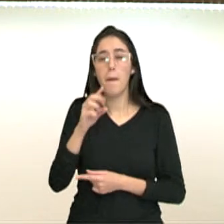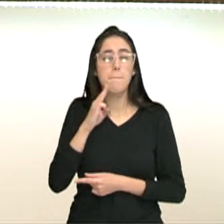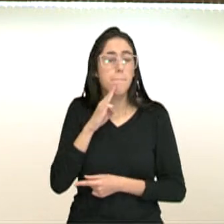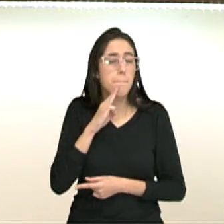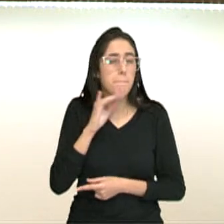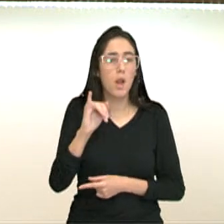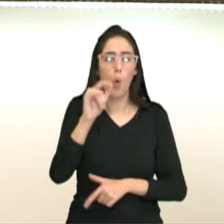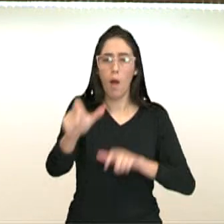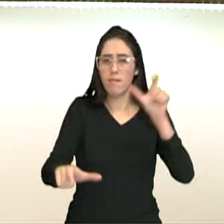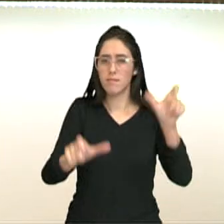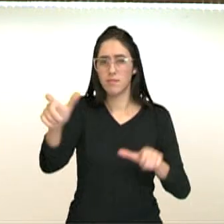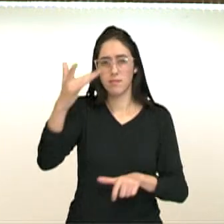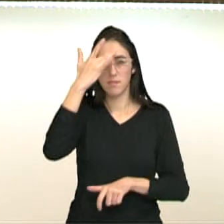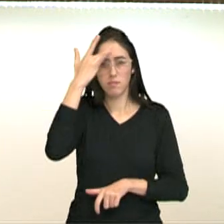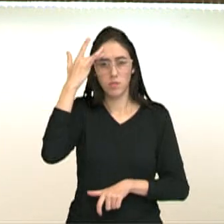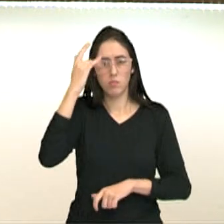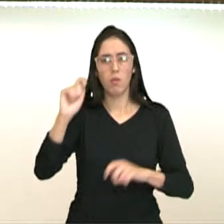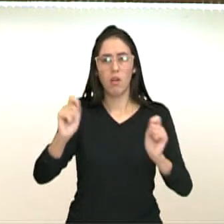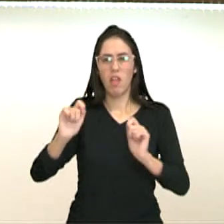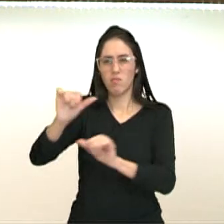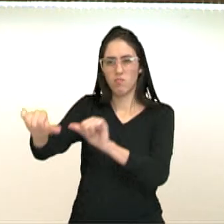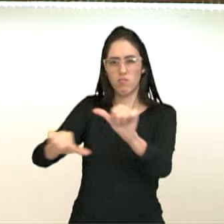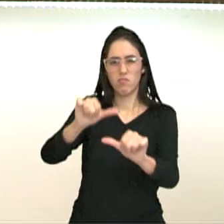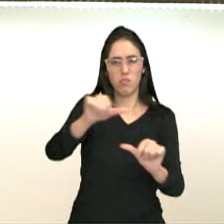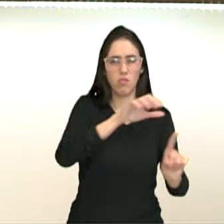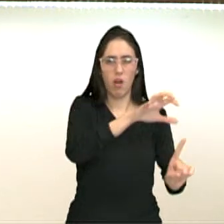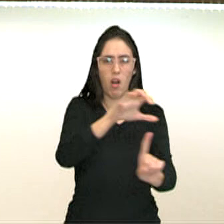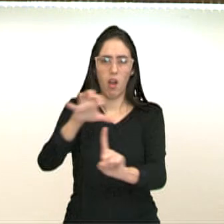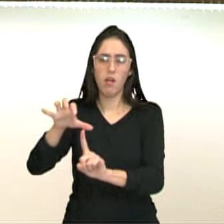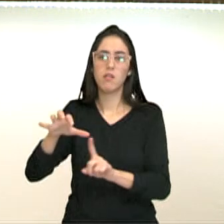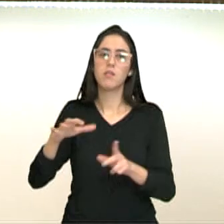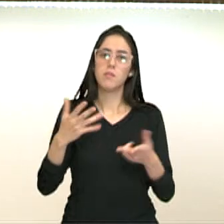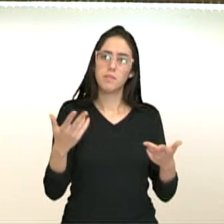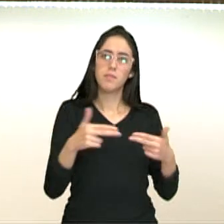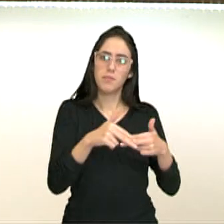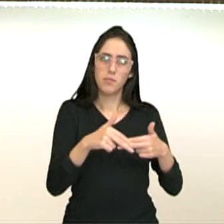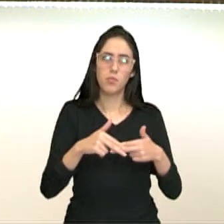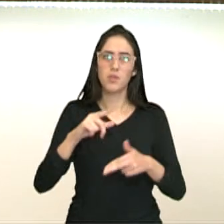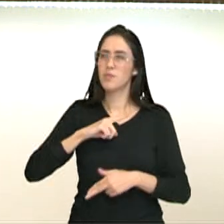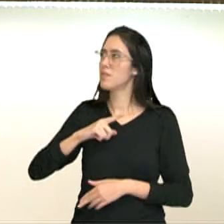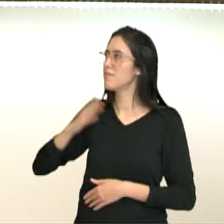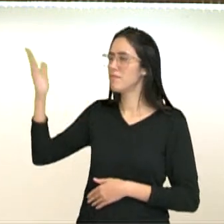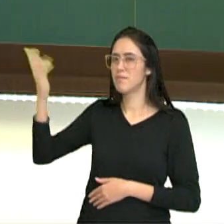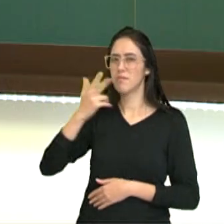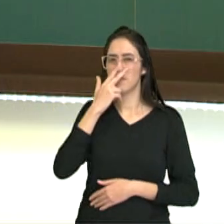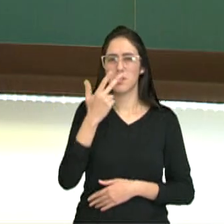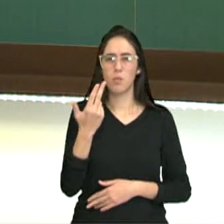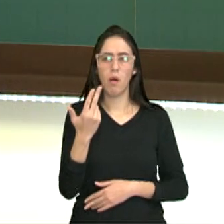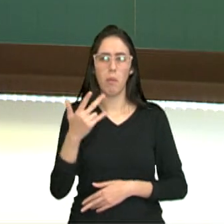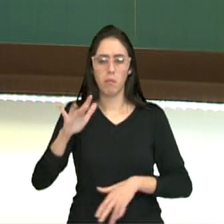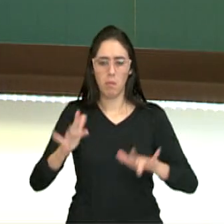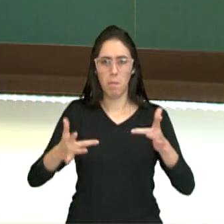pessoas manipuláveis, moldáveis. Então aqui, por isso a figura das marionetes.